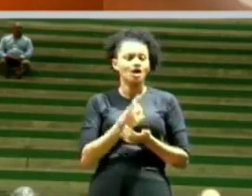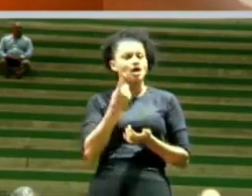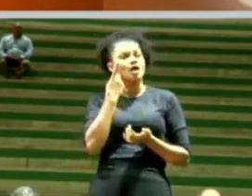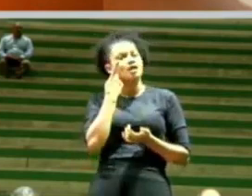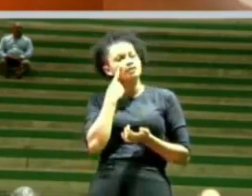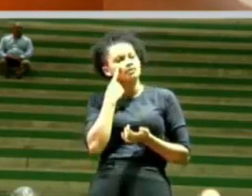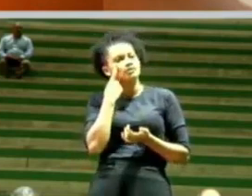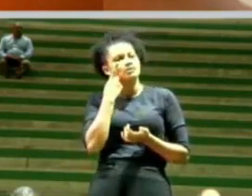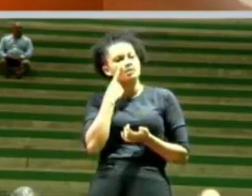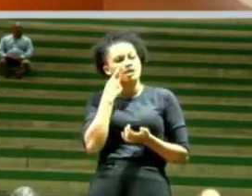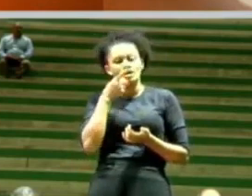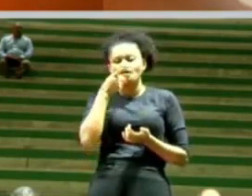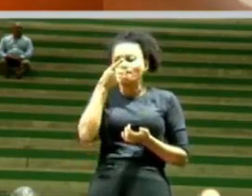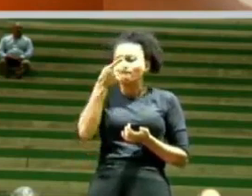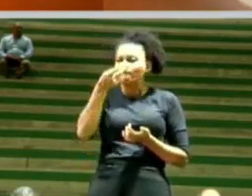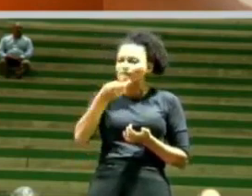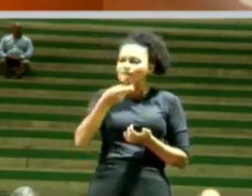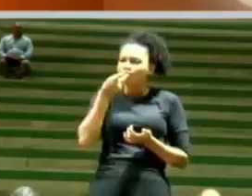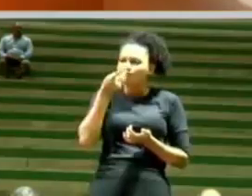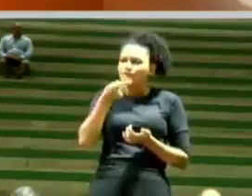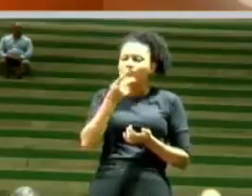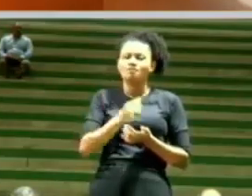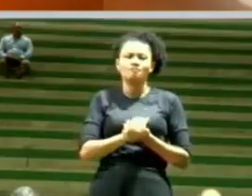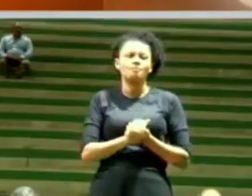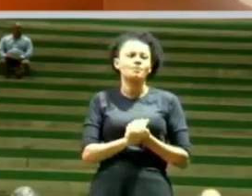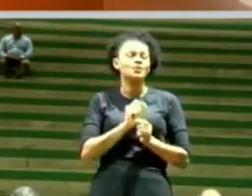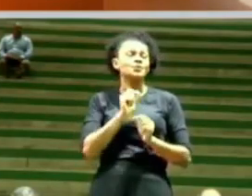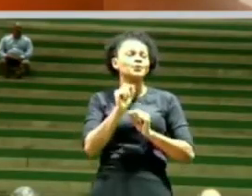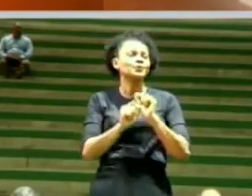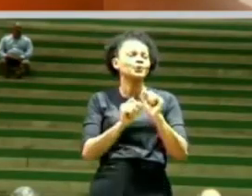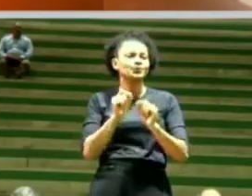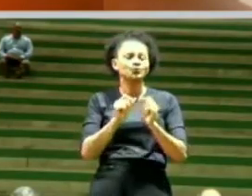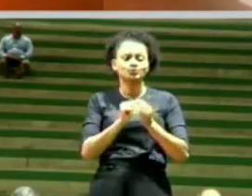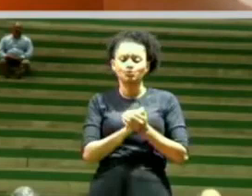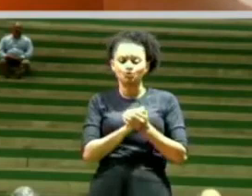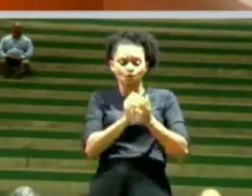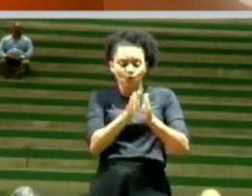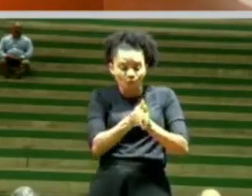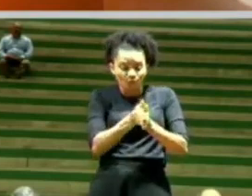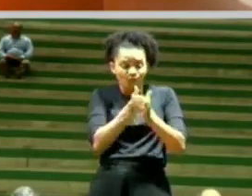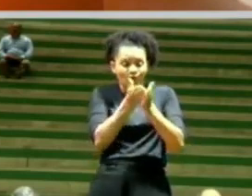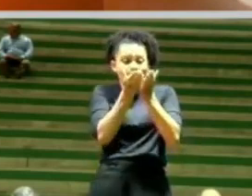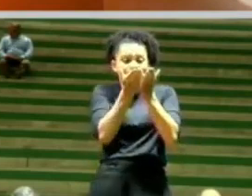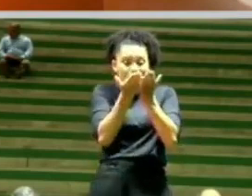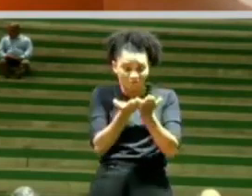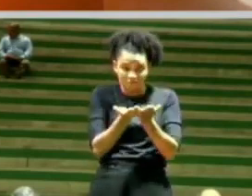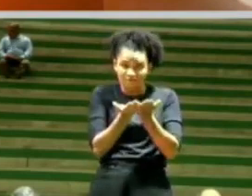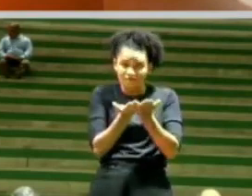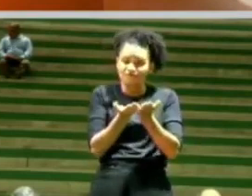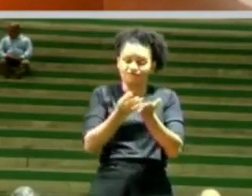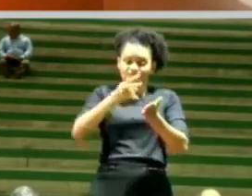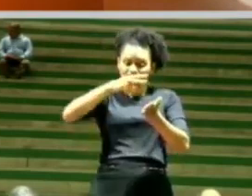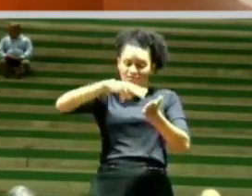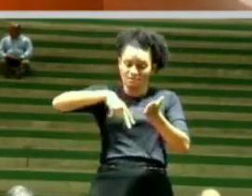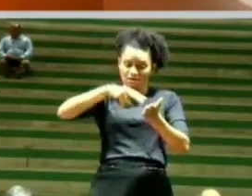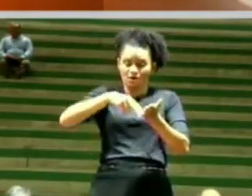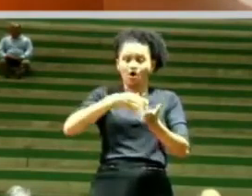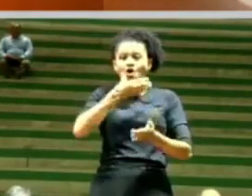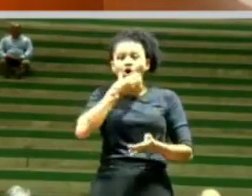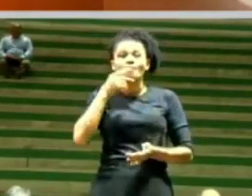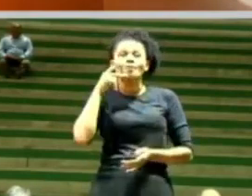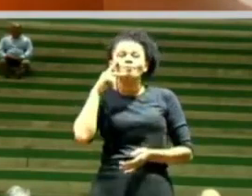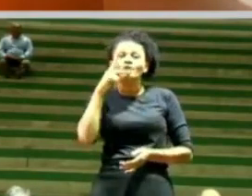arriscaria dizer que quando eu mencionei o livro que leríamos, isto é, o livro do